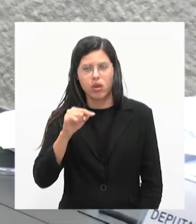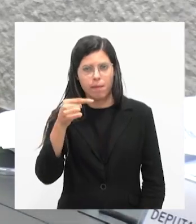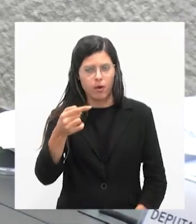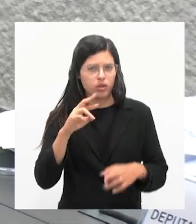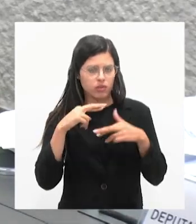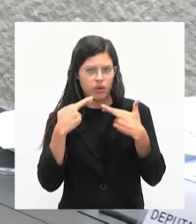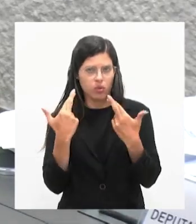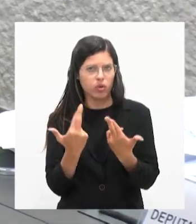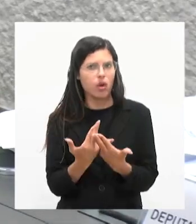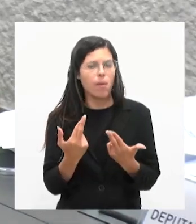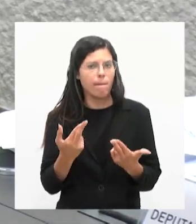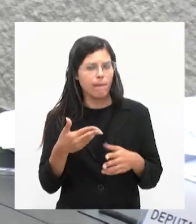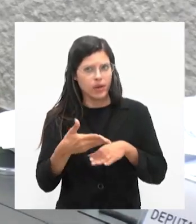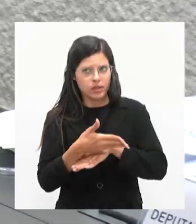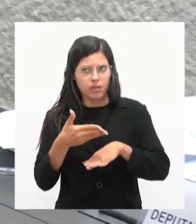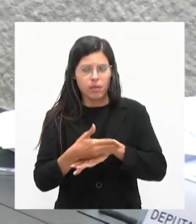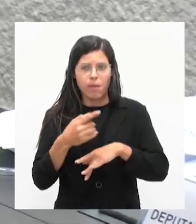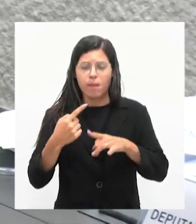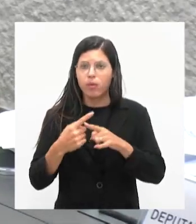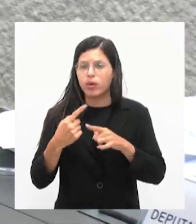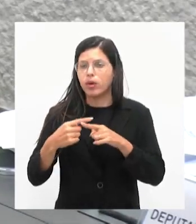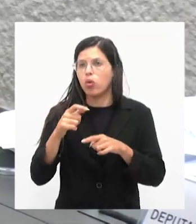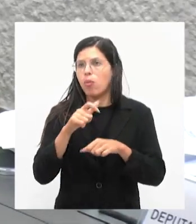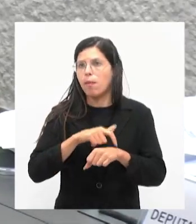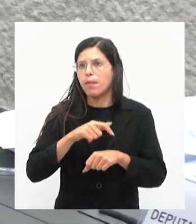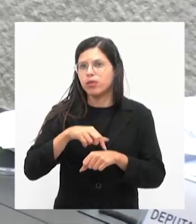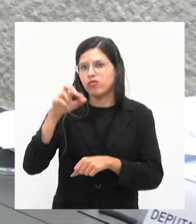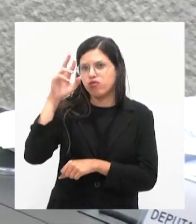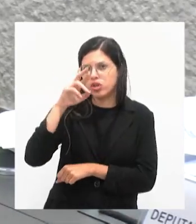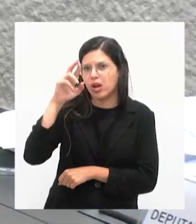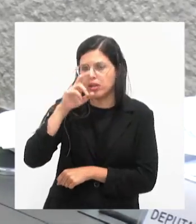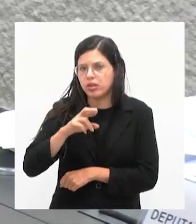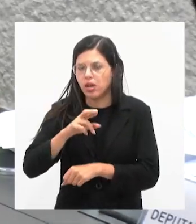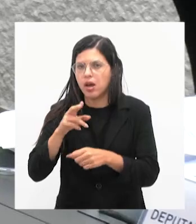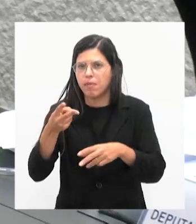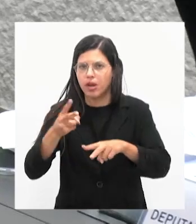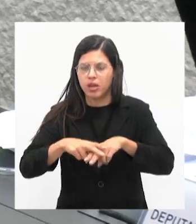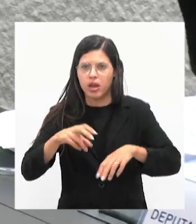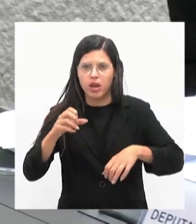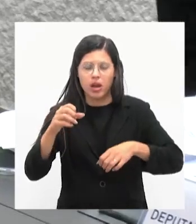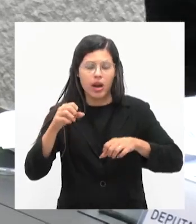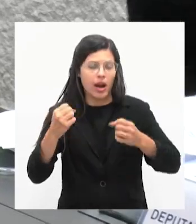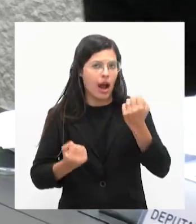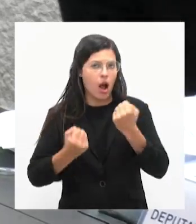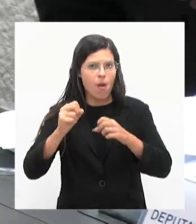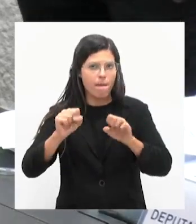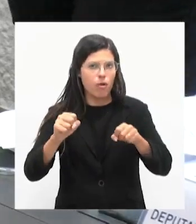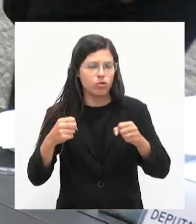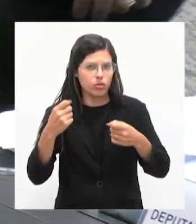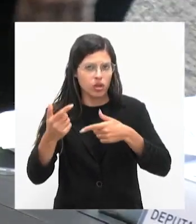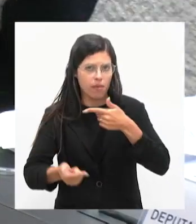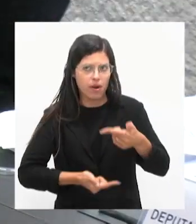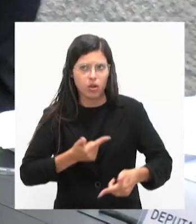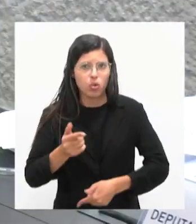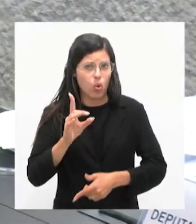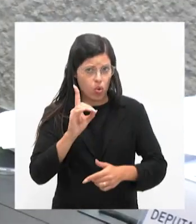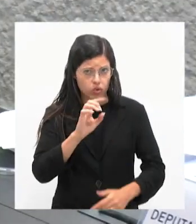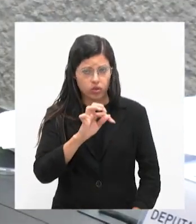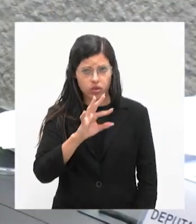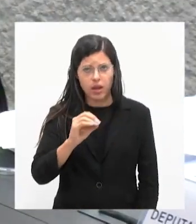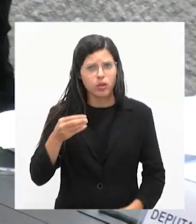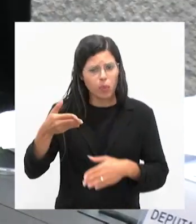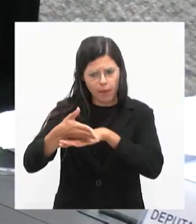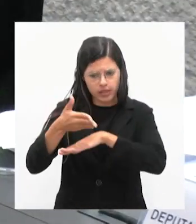de estar lá na Blitz, lá, para prender carro de trabalhador, o DETRO está sempre pronto. Mas na hora, na realidade, de proteger também proteger